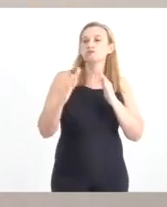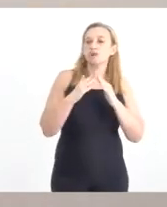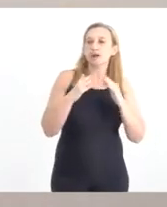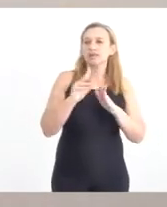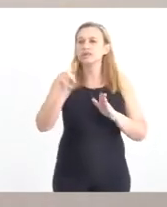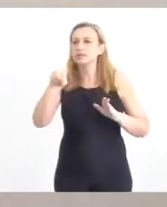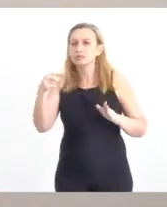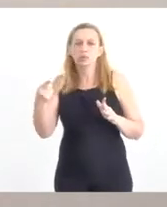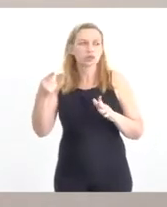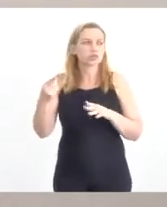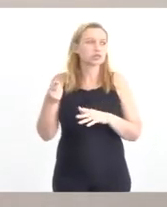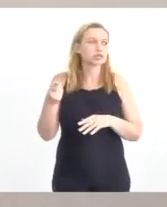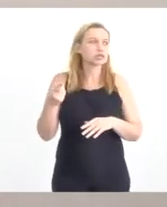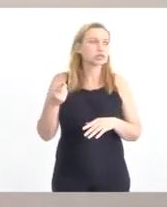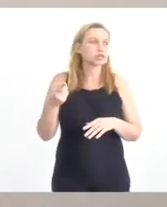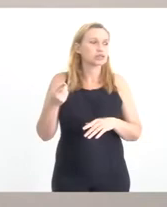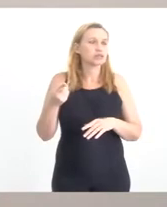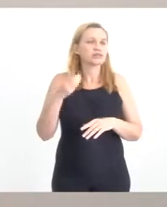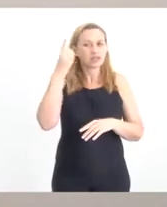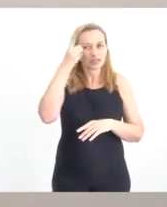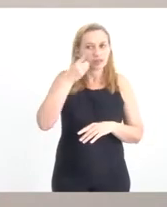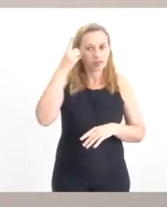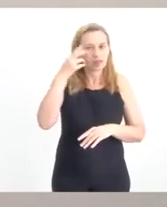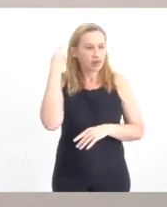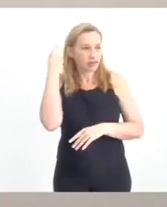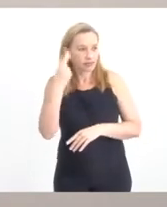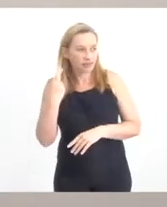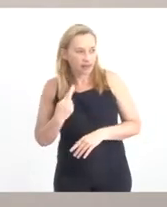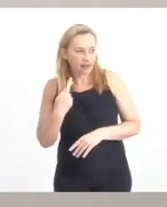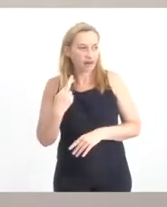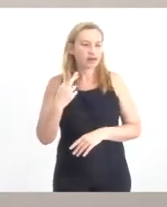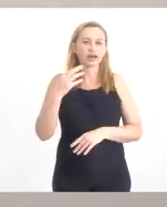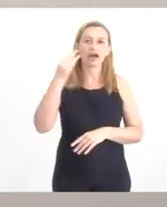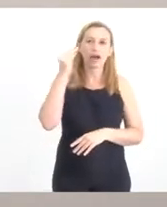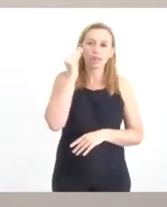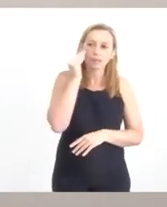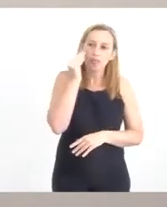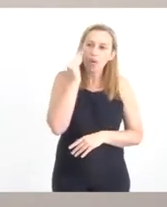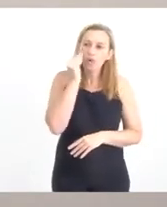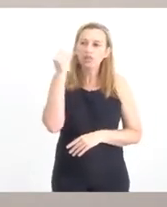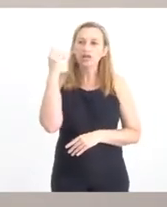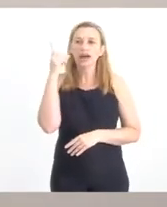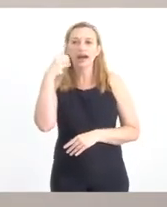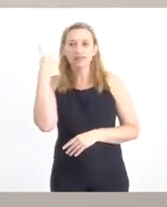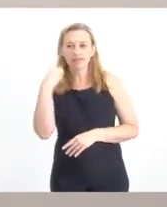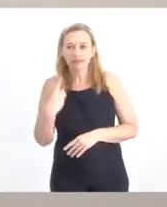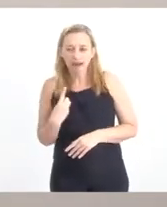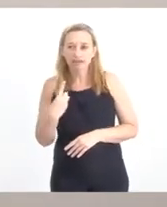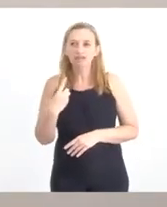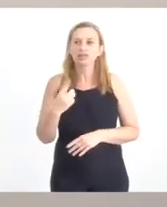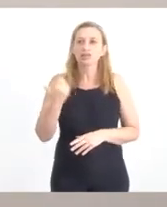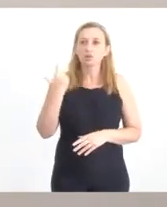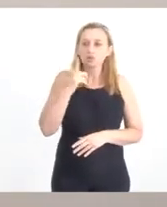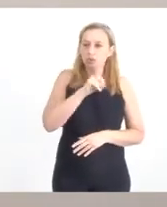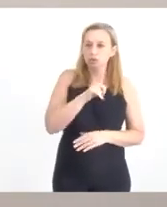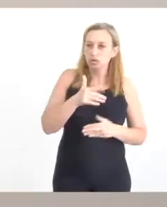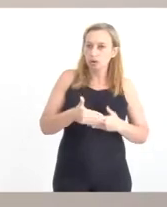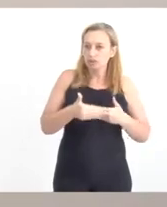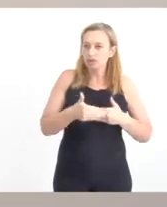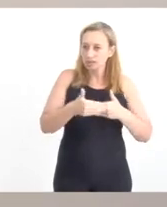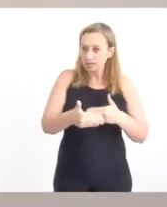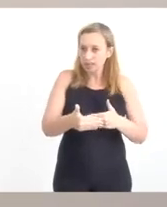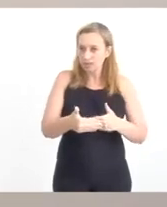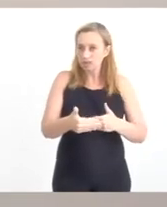depois que vieram as deputadas Renata a Mônica A Dani a gente conseguiu